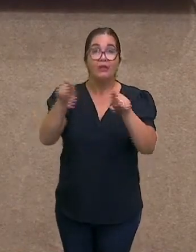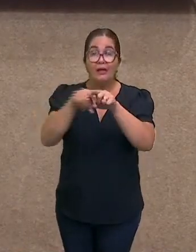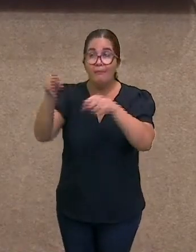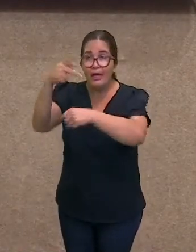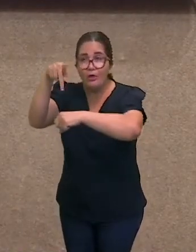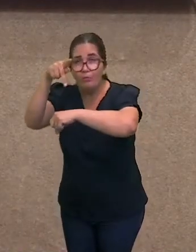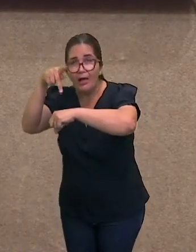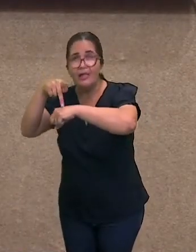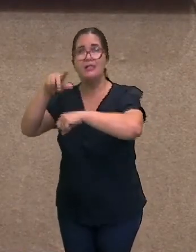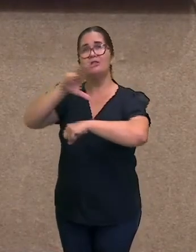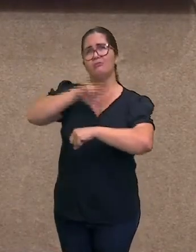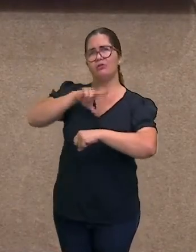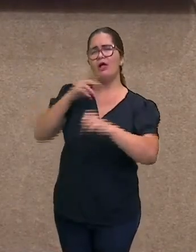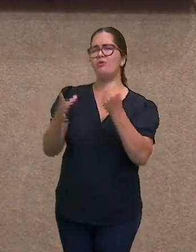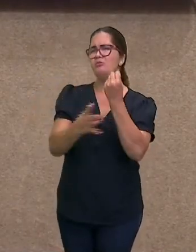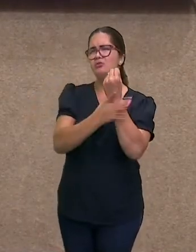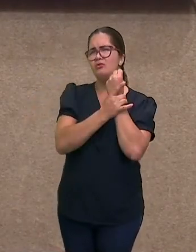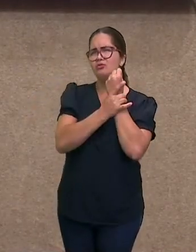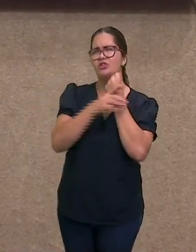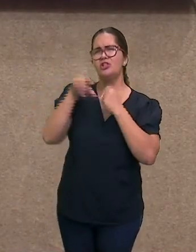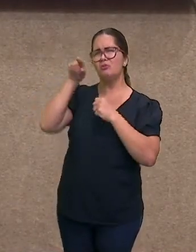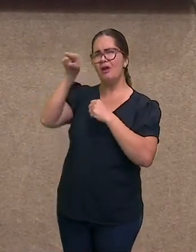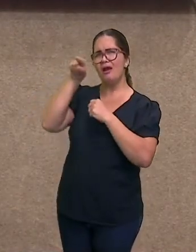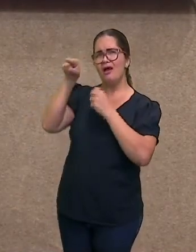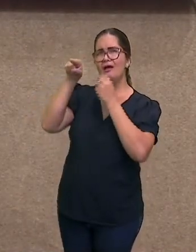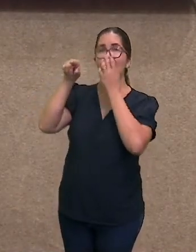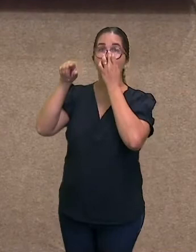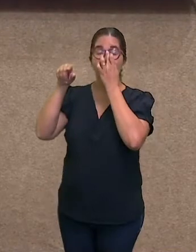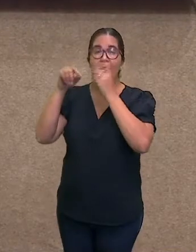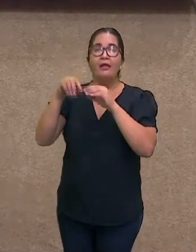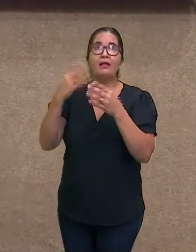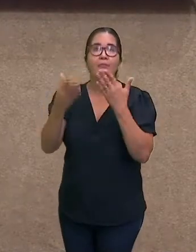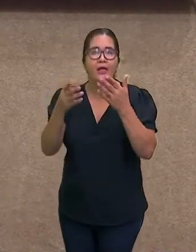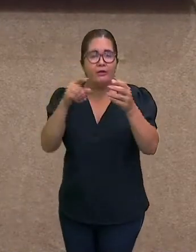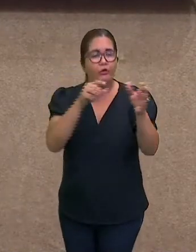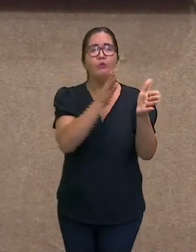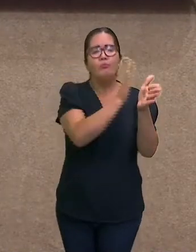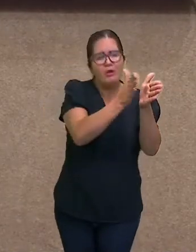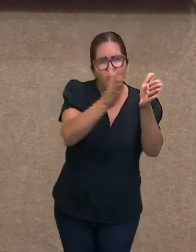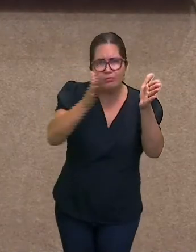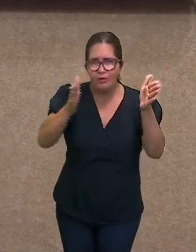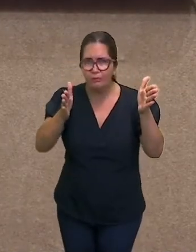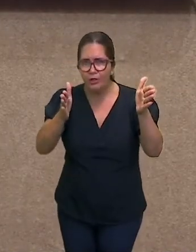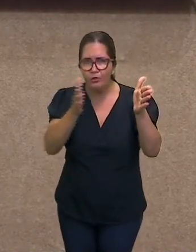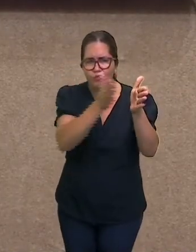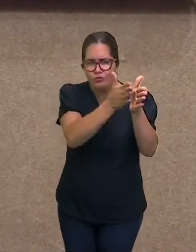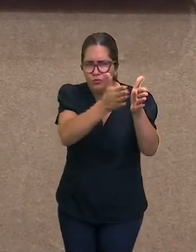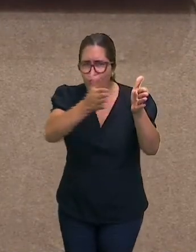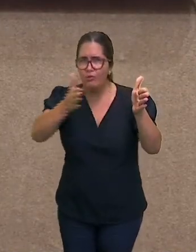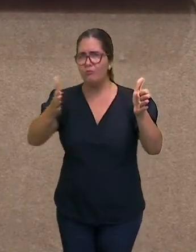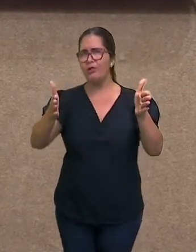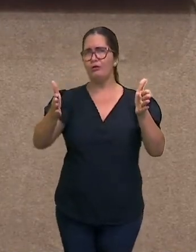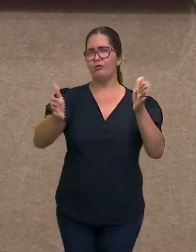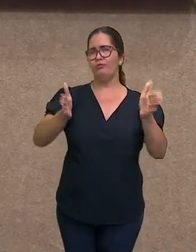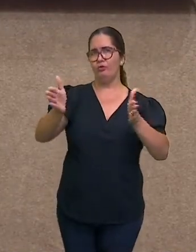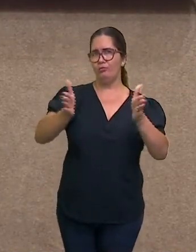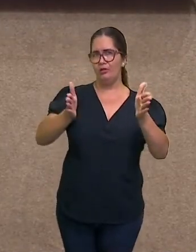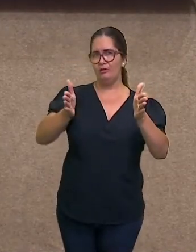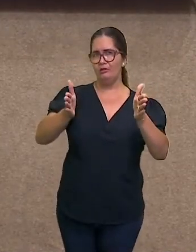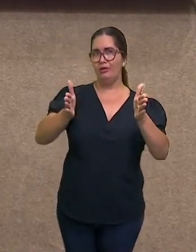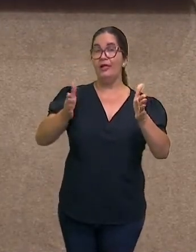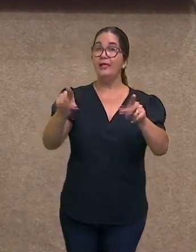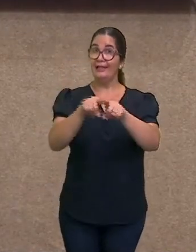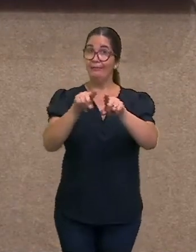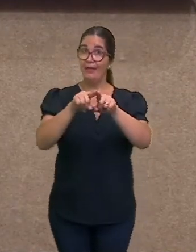O absolutismo em Portugal começou ao mesmo tempo que se iniciavam as grandes navegações.